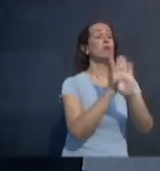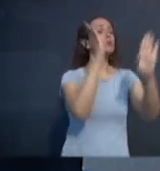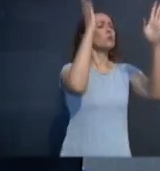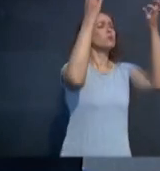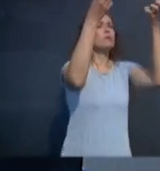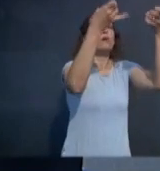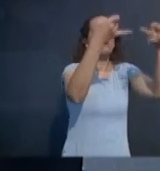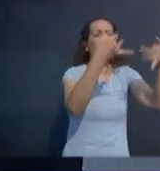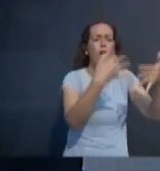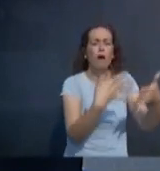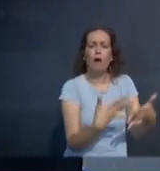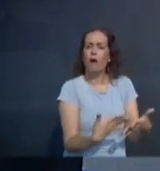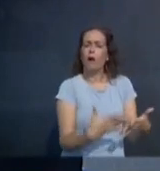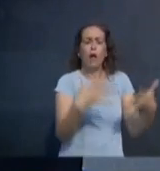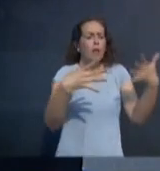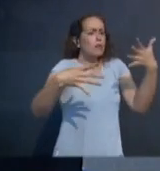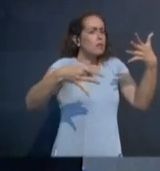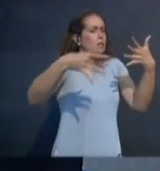feito.